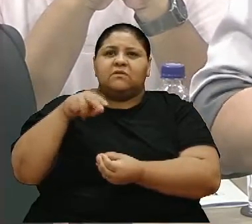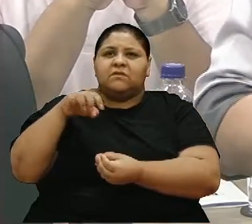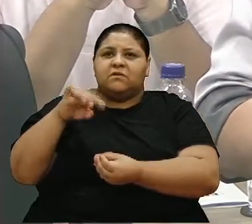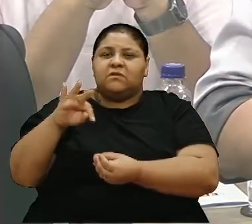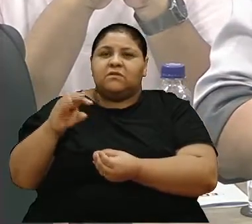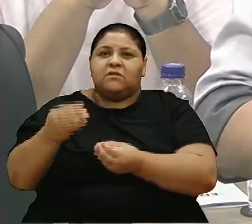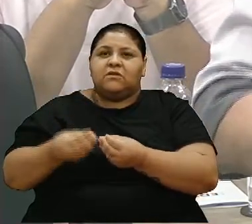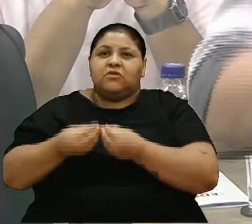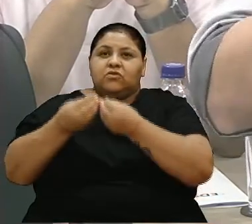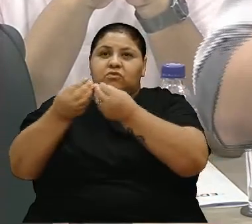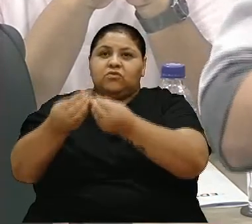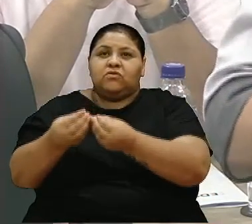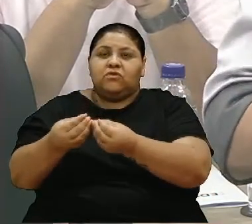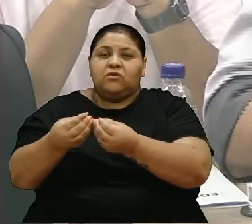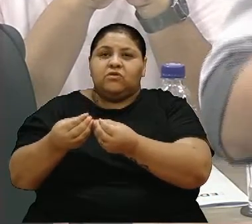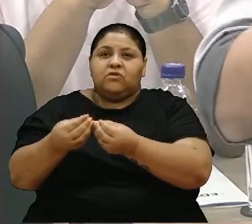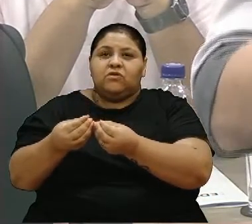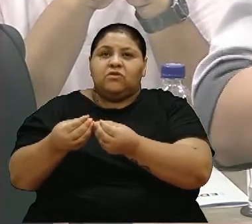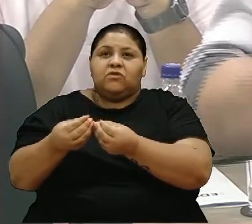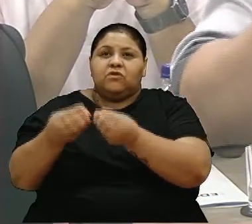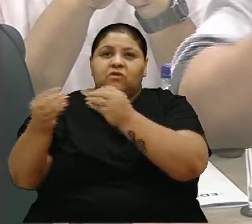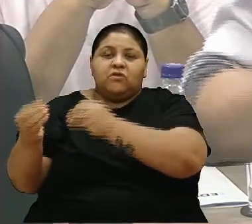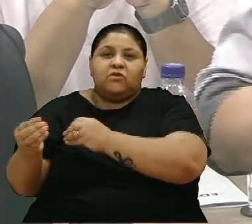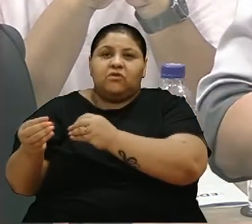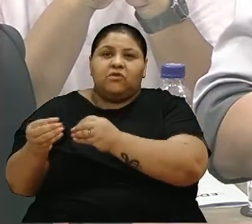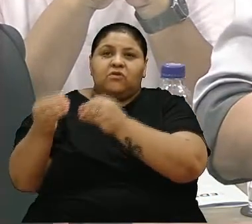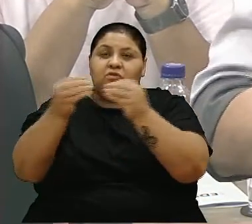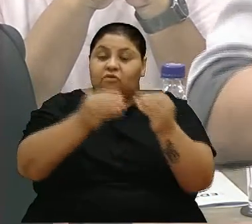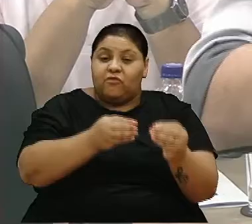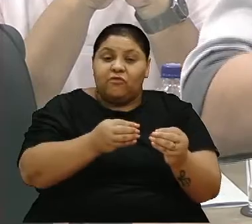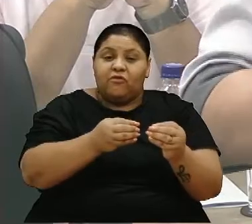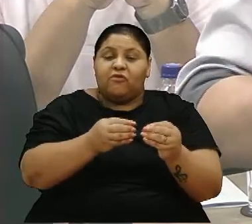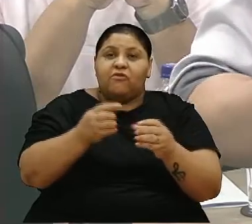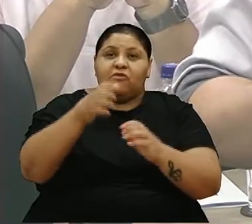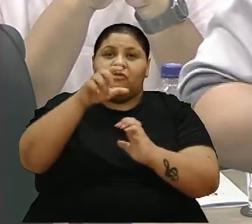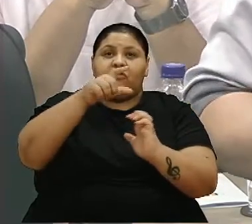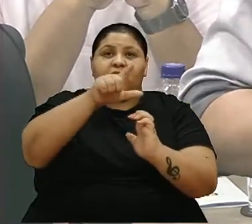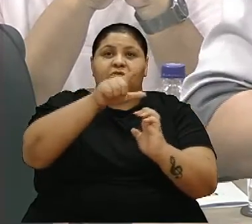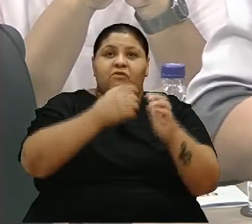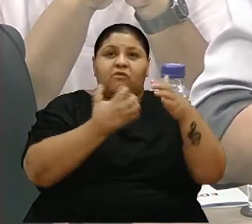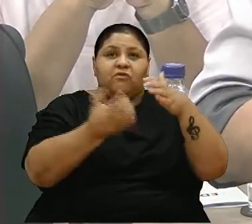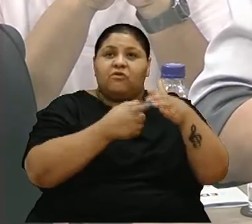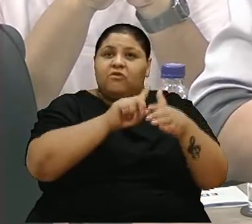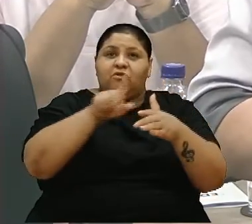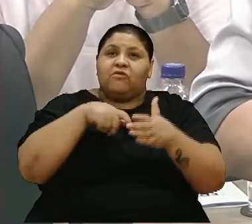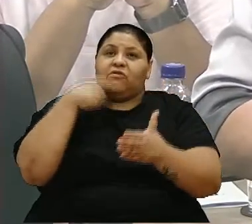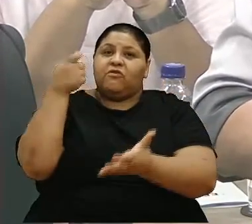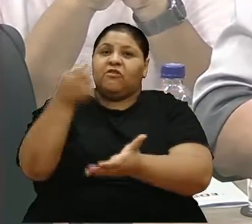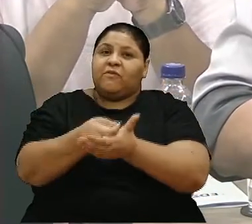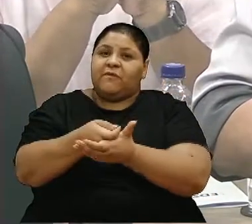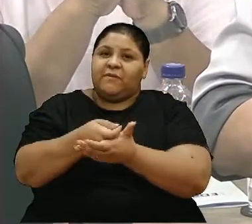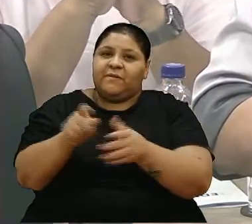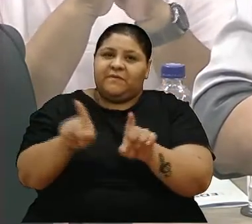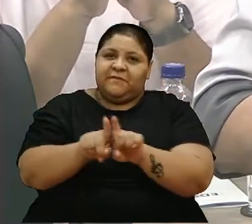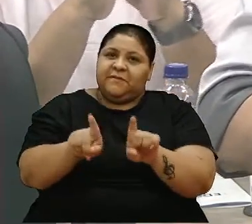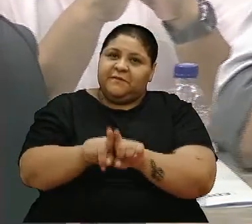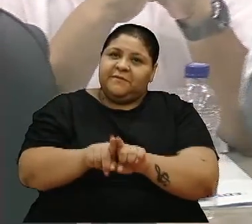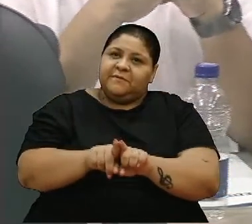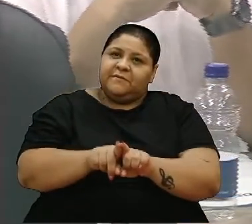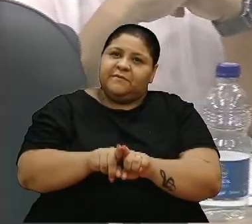para Caxias do Sul. O translado dele foi doado por uma empresa, onde nós não vamos ter o custo de transporte para ele também.